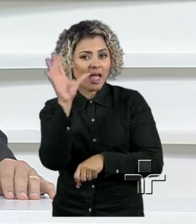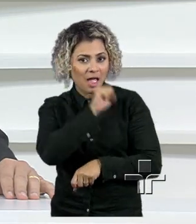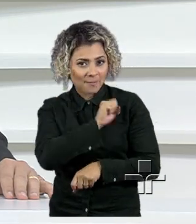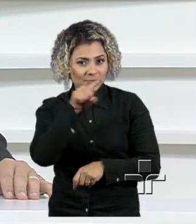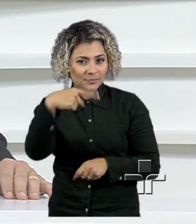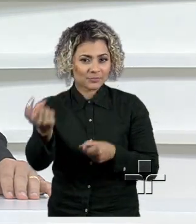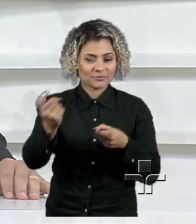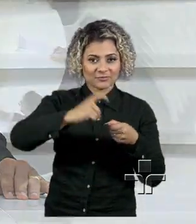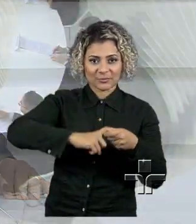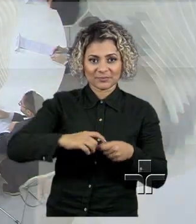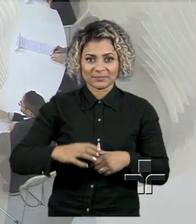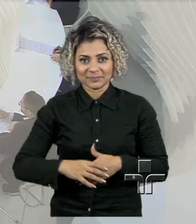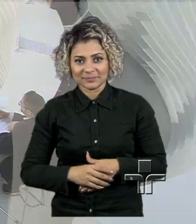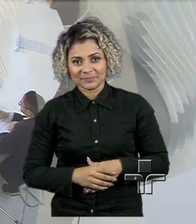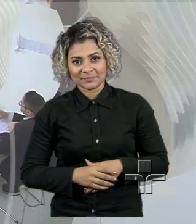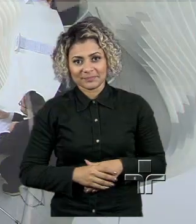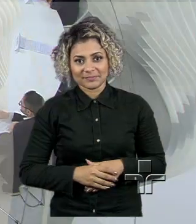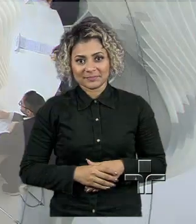já retornamos.